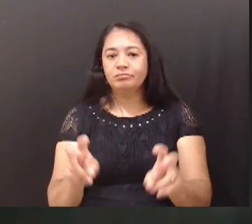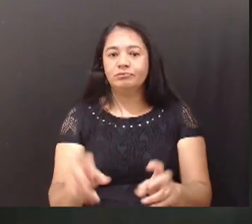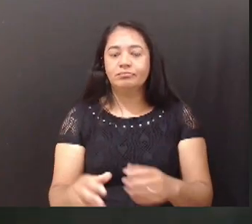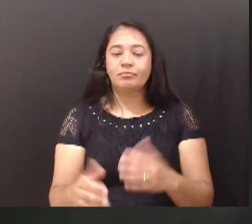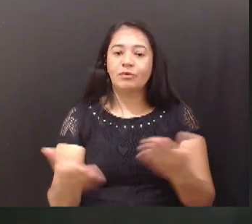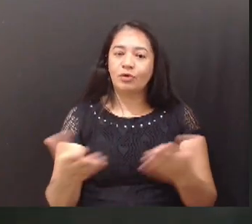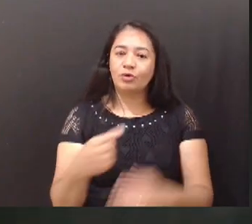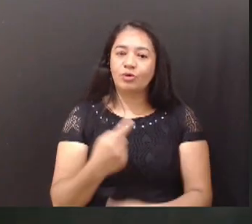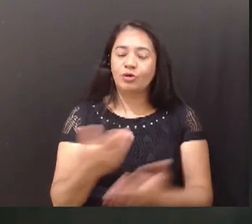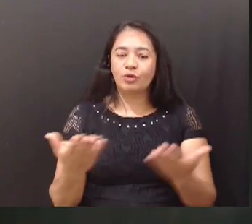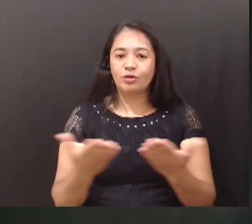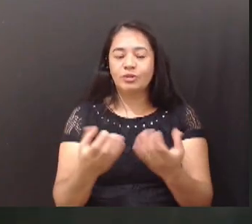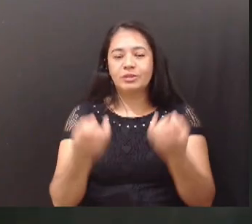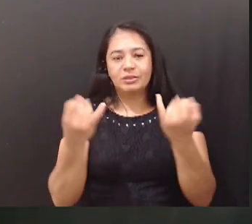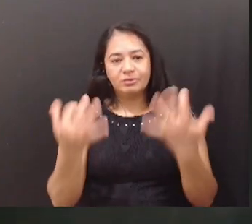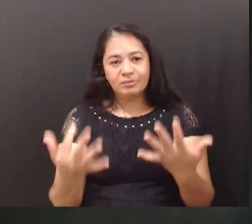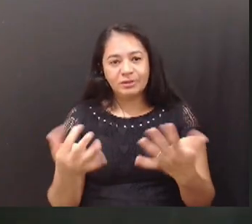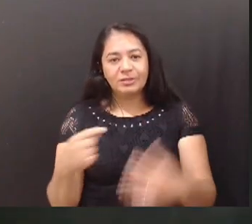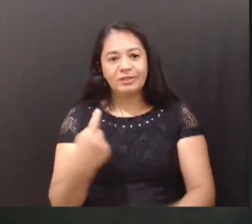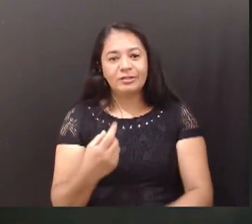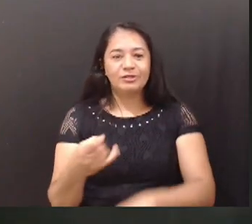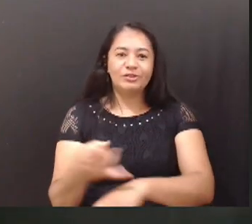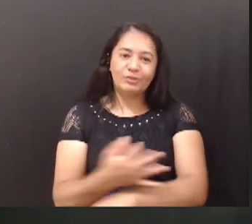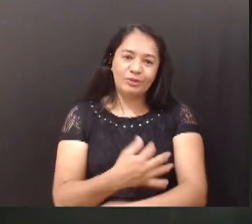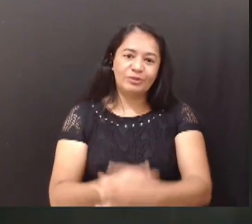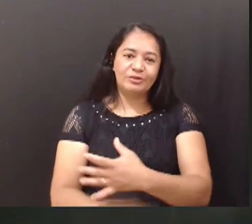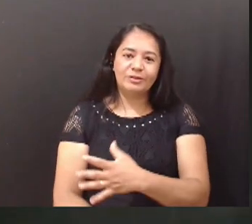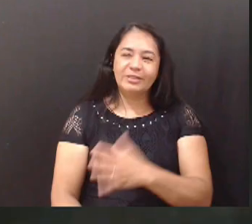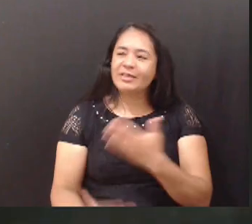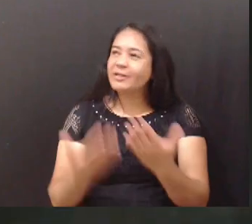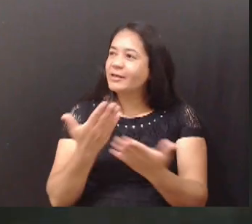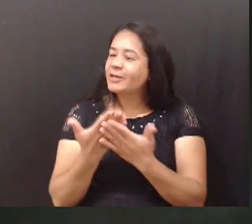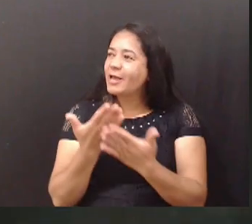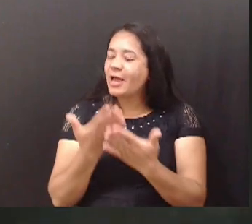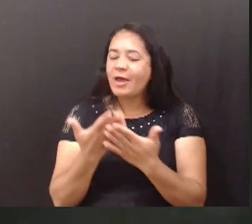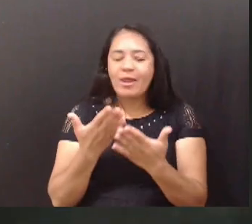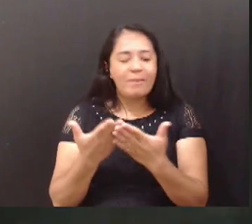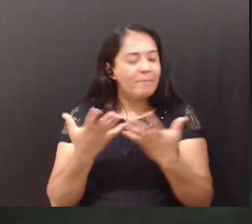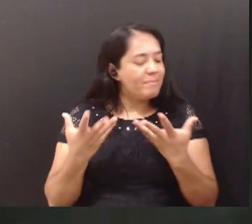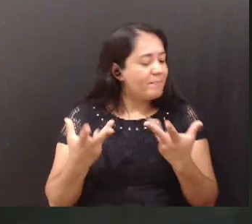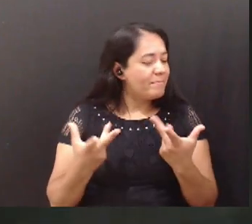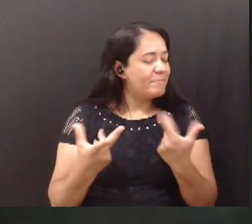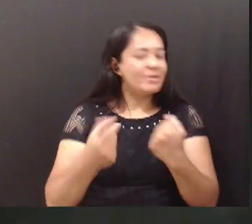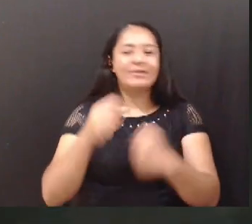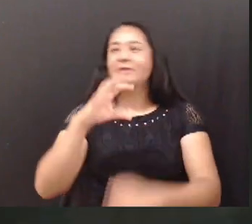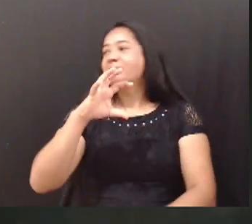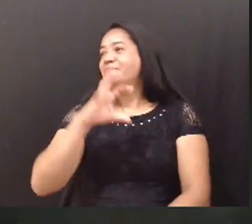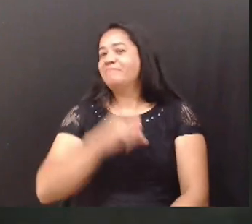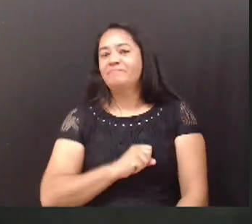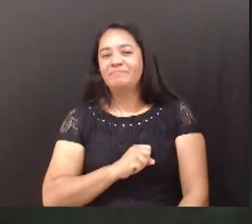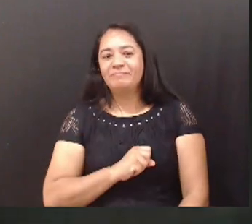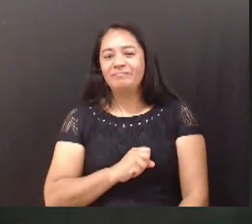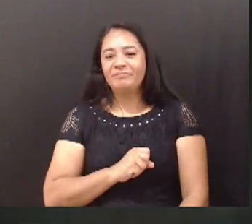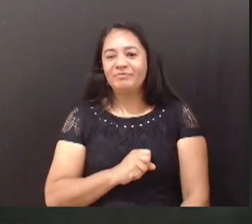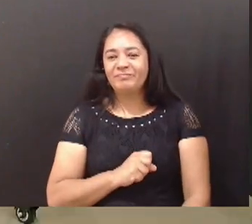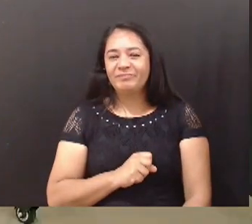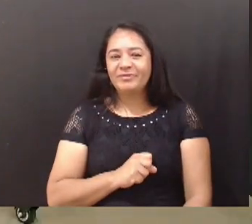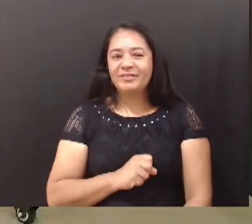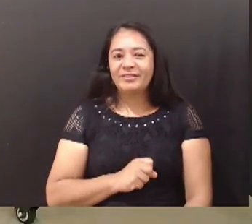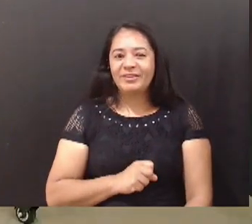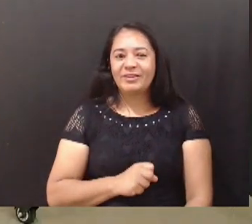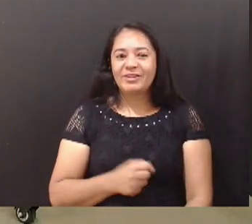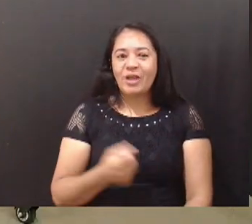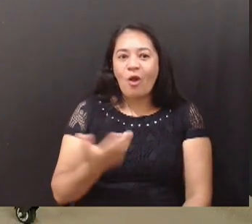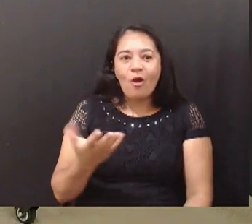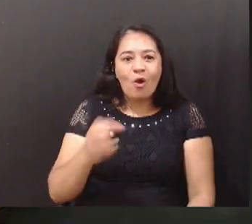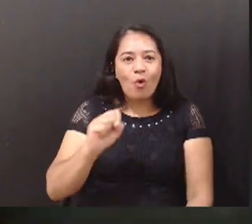aqui falando sobre as nossas emoções. Que aula, mulher! Adorei! Gente, o que é isso? 8h56 já, olha só!